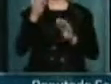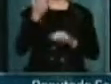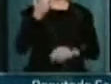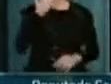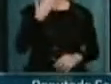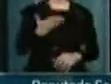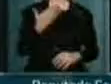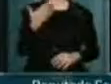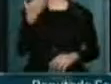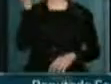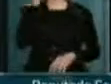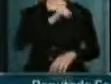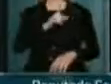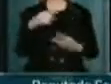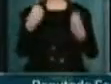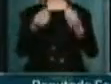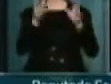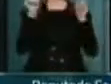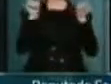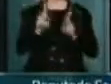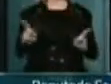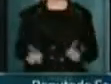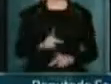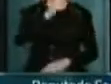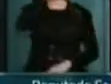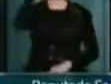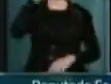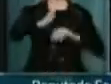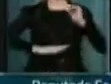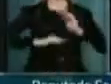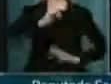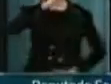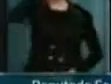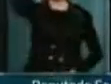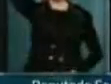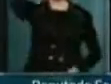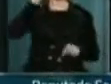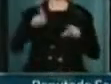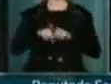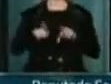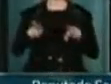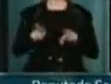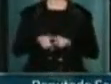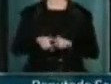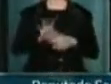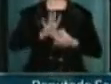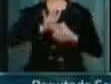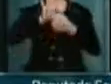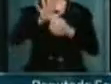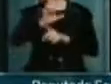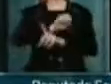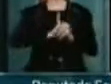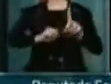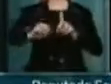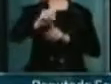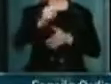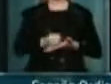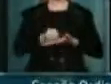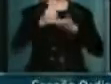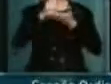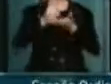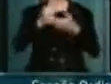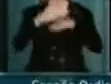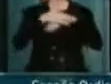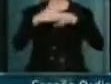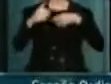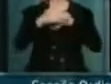anistia dar tranquilidade aos bombeiros e acima de tudo mostrar a solidariedade para